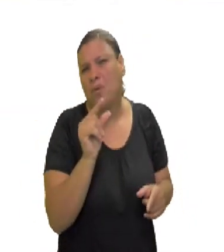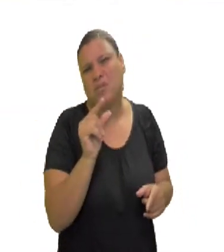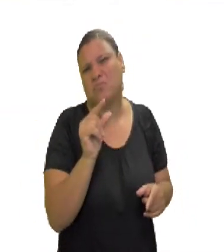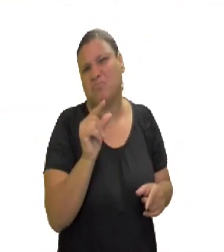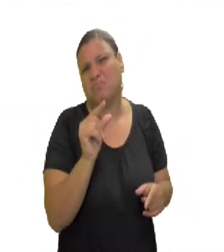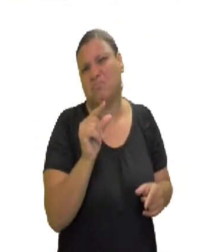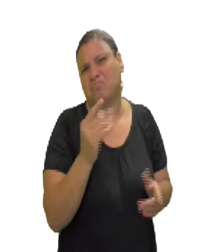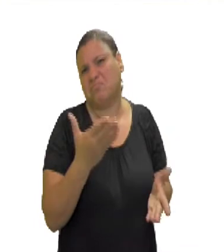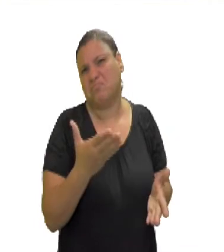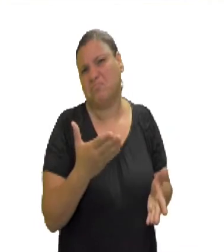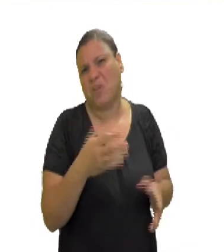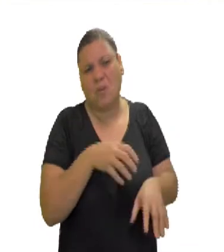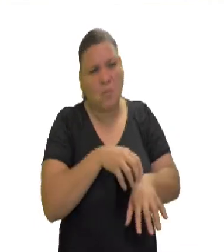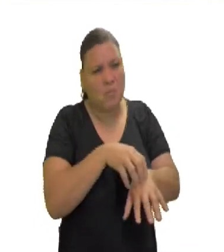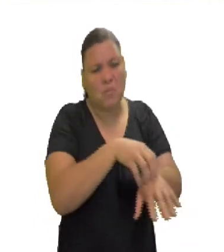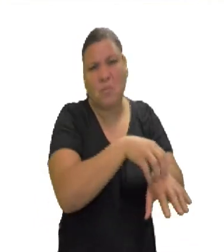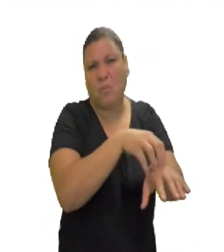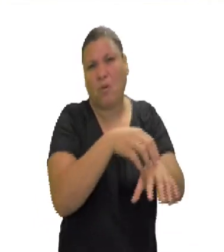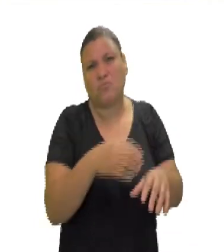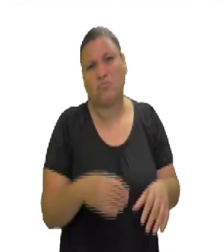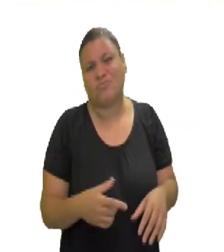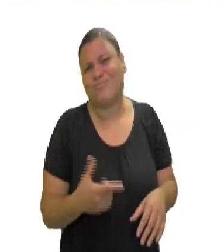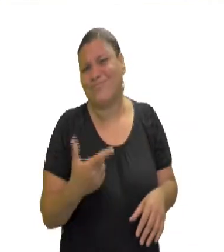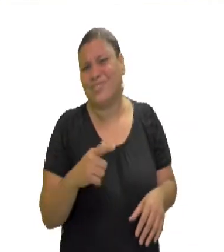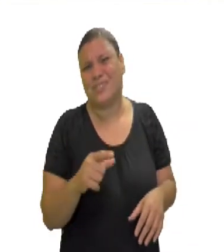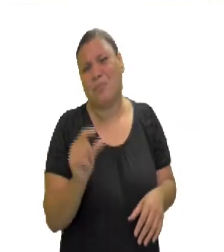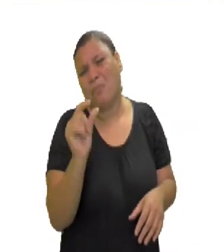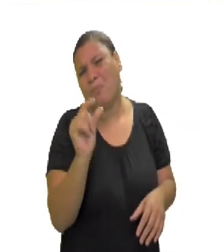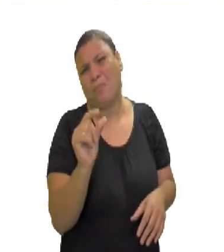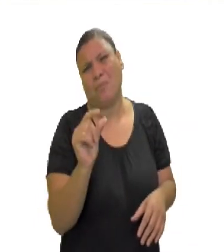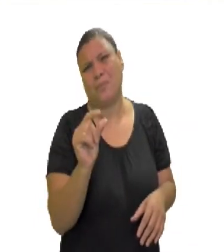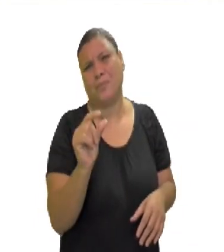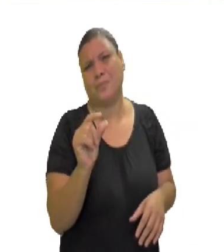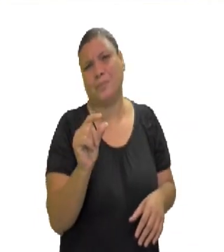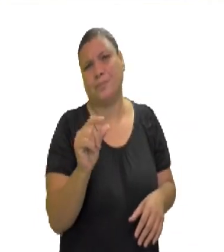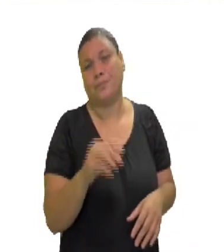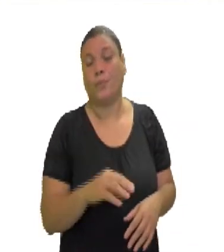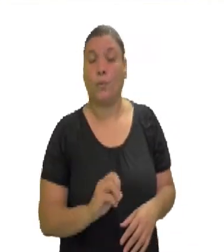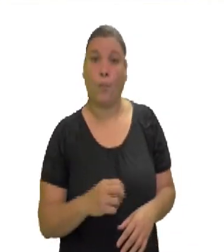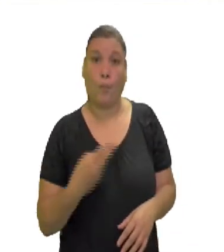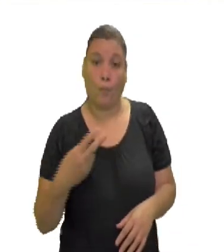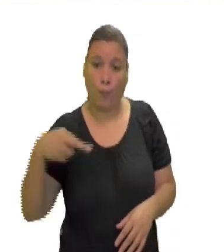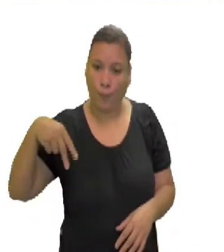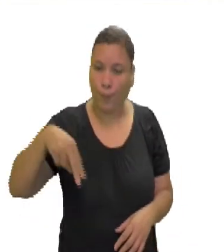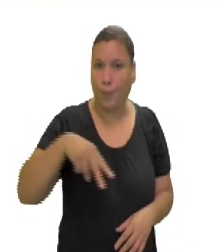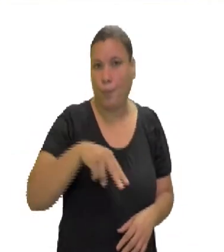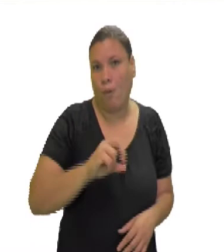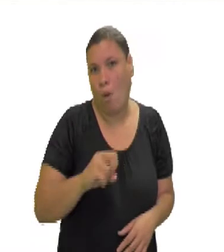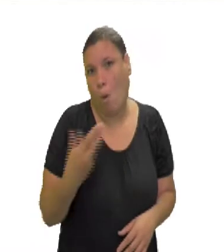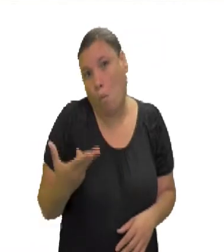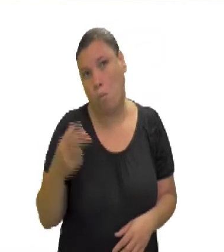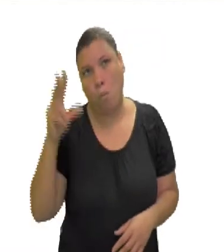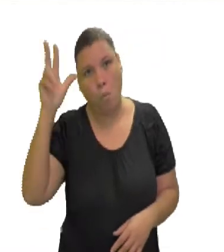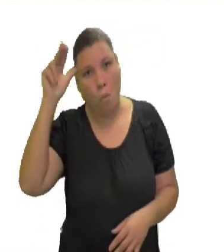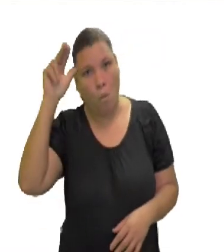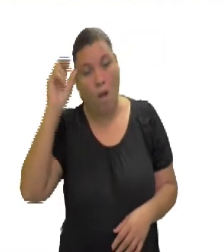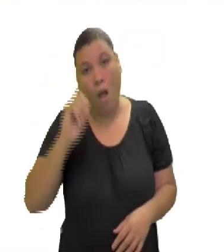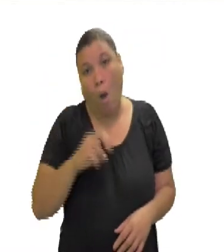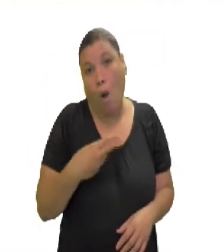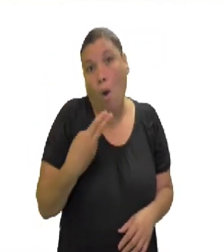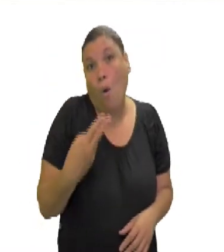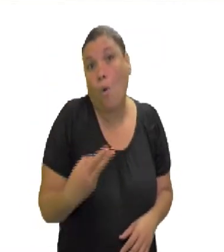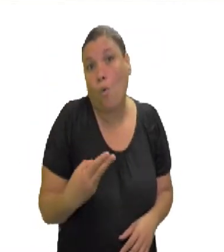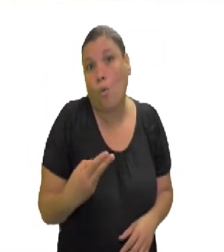transporte que não fossem a cavalo ou a pé. Então, as pessoas levavam muito tempo para chegar de um estado ao outro.